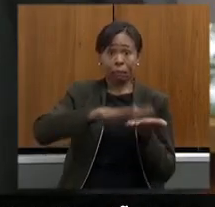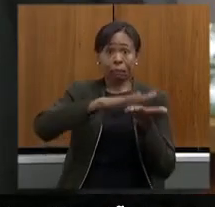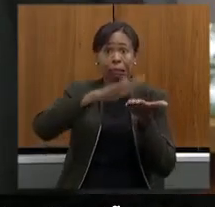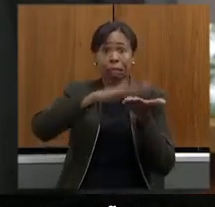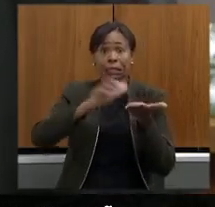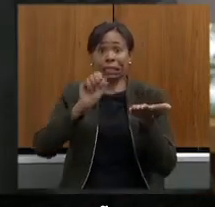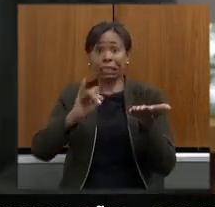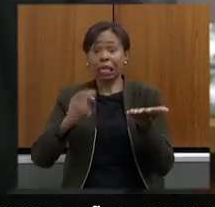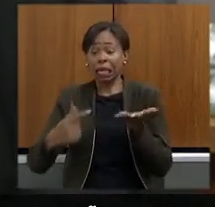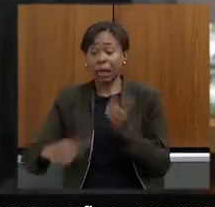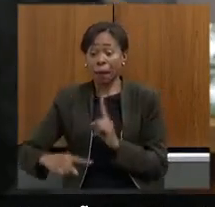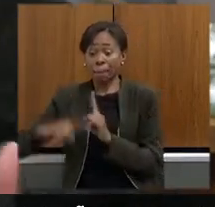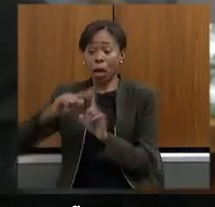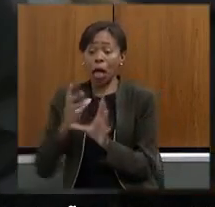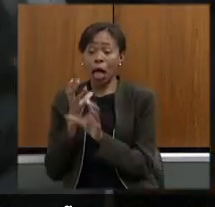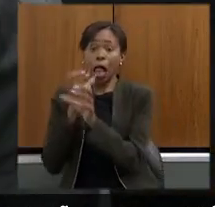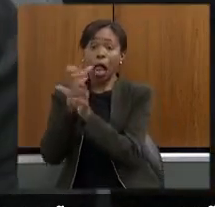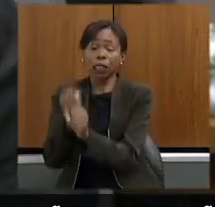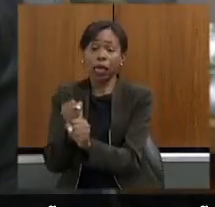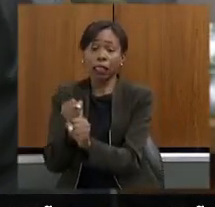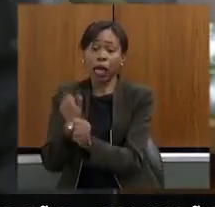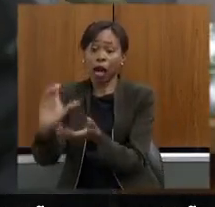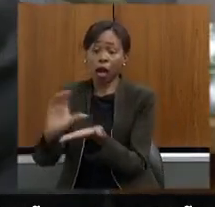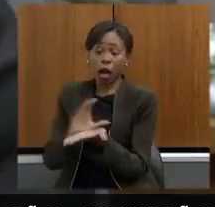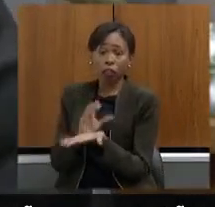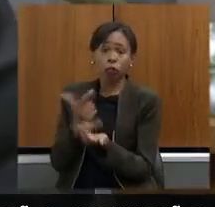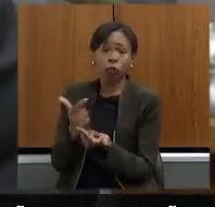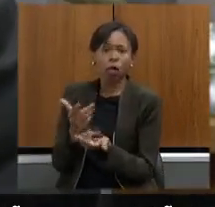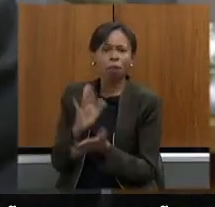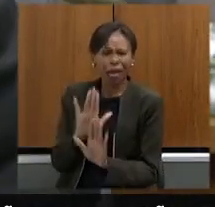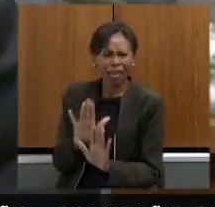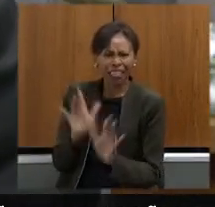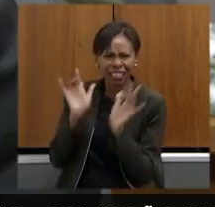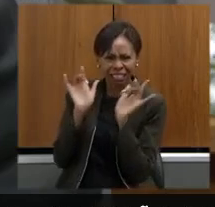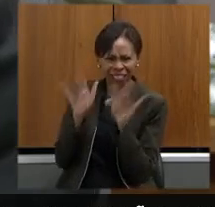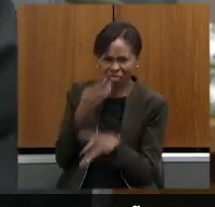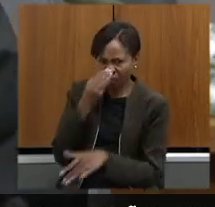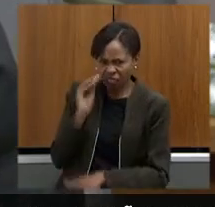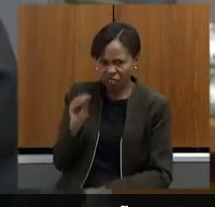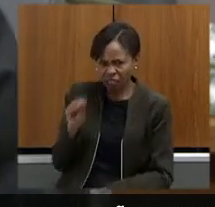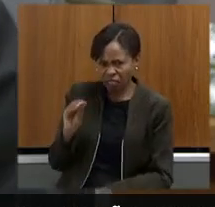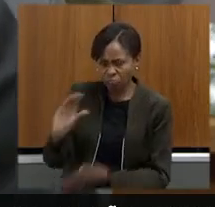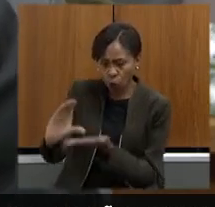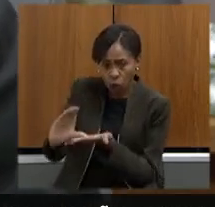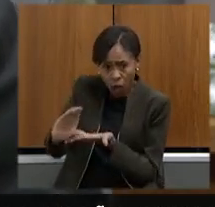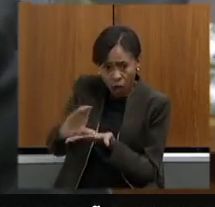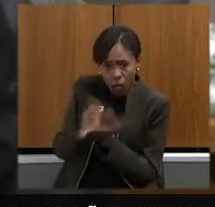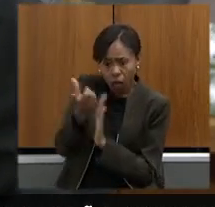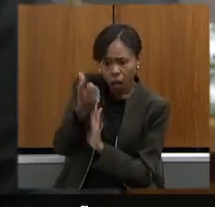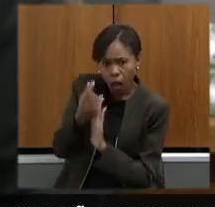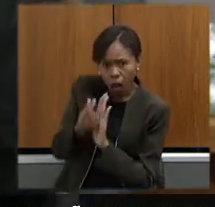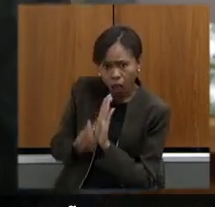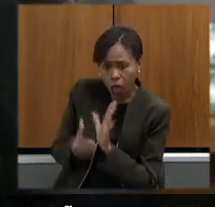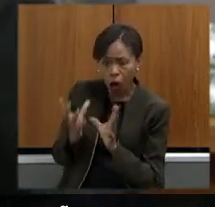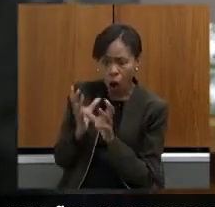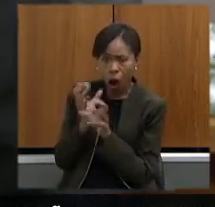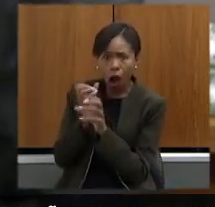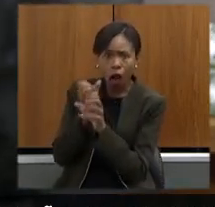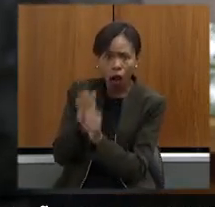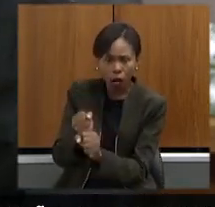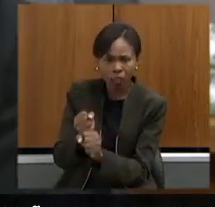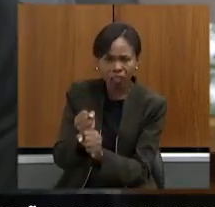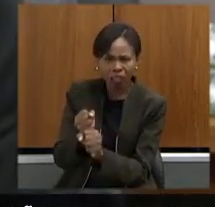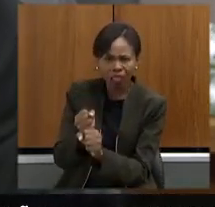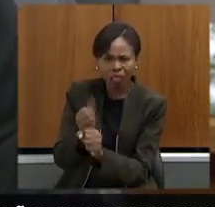receita para nós podemos abrir mão de receita a Deus dará é essa que a minha colocou acho que esse debate a